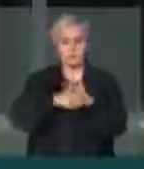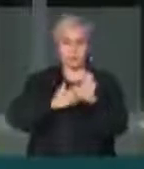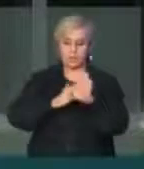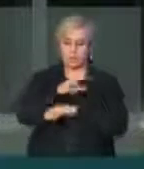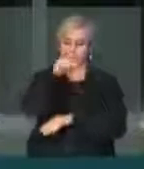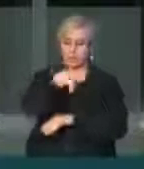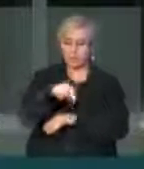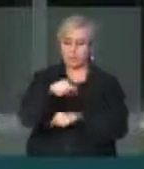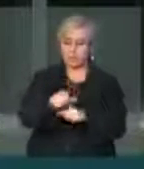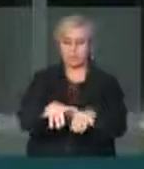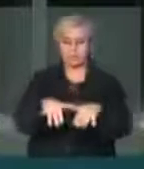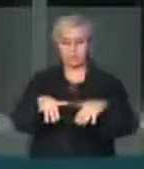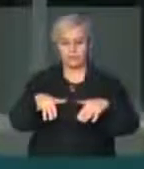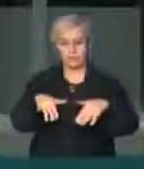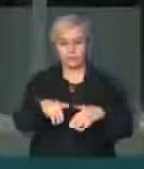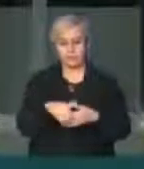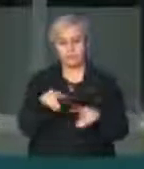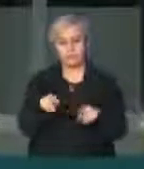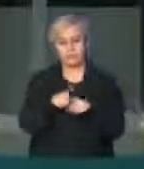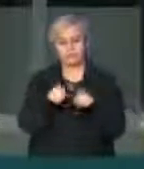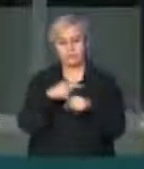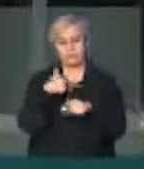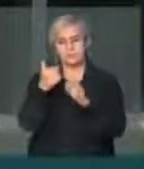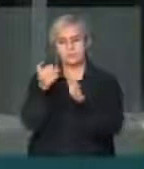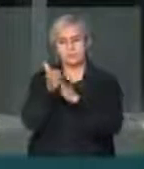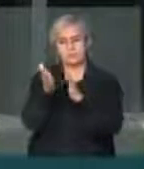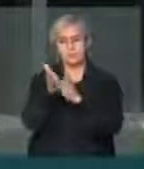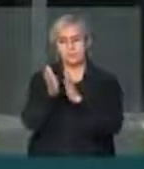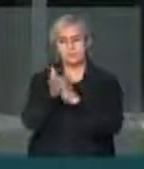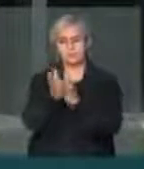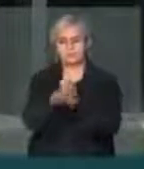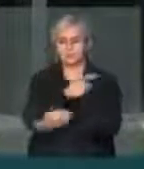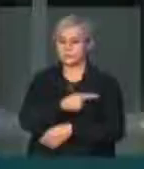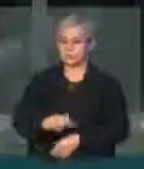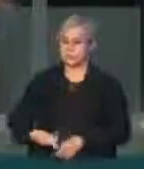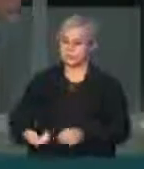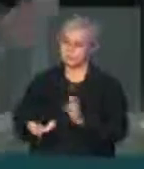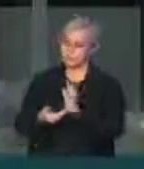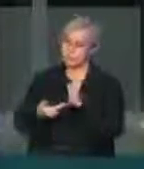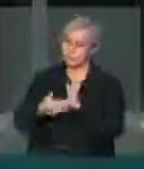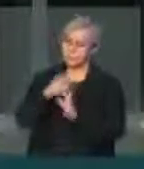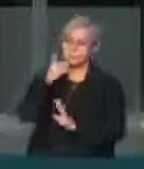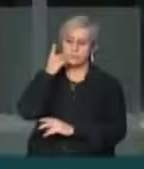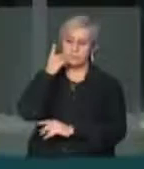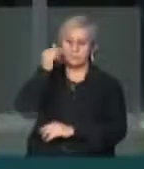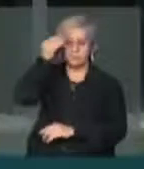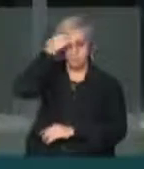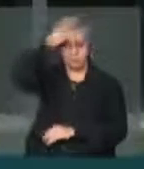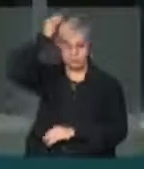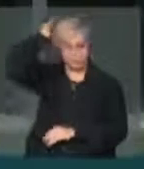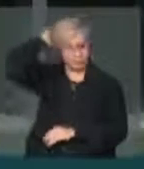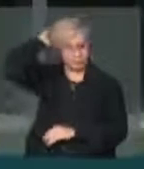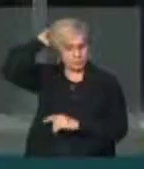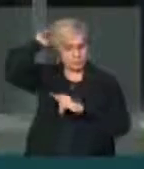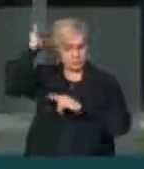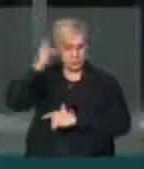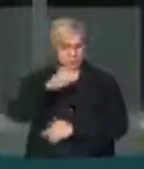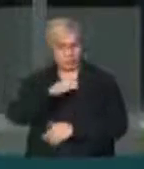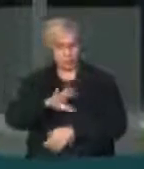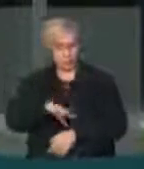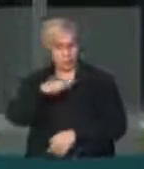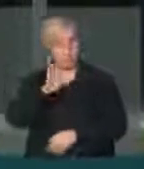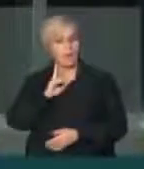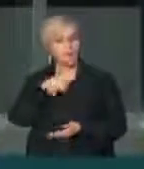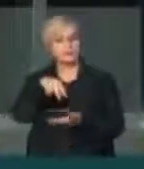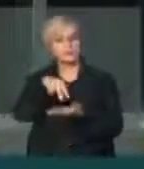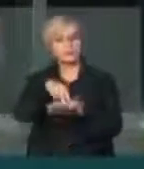aqui neste parlamento. Quero aqui também parabenizar ao presidente da casa, o deputado Eduardo Cunha, que teve a coragem, deputado